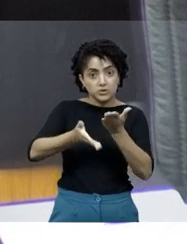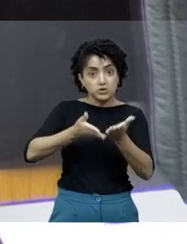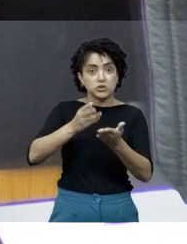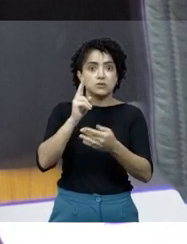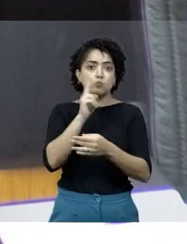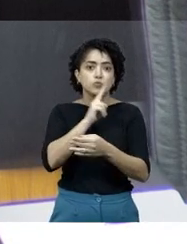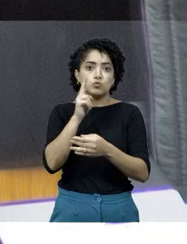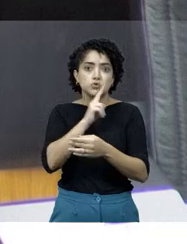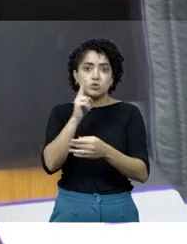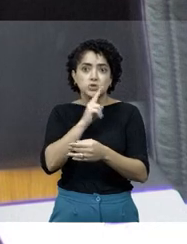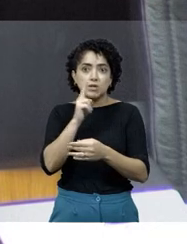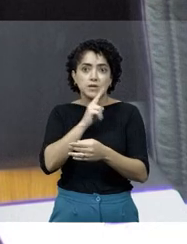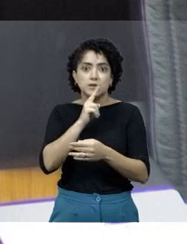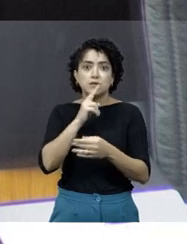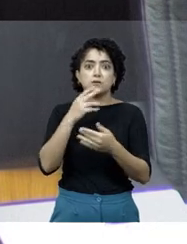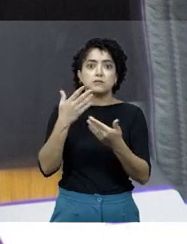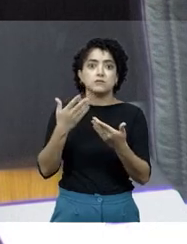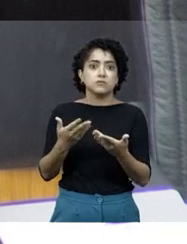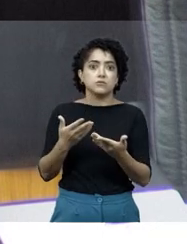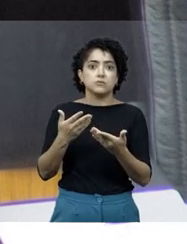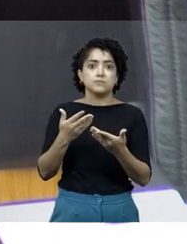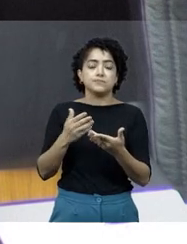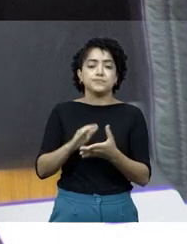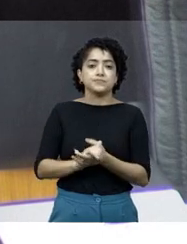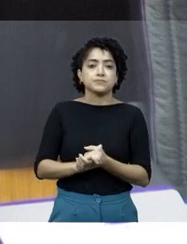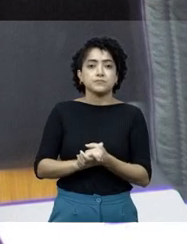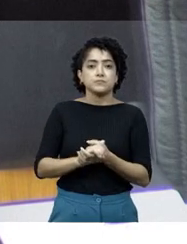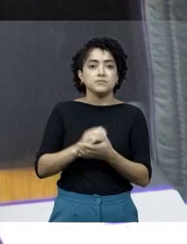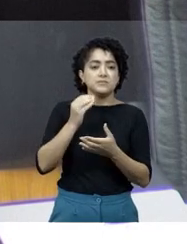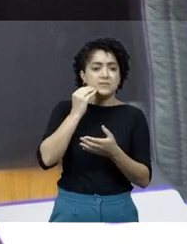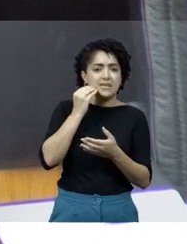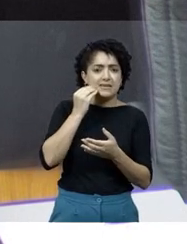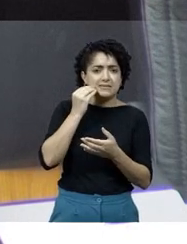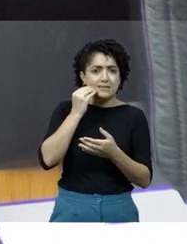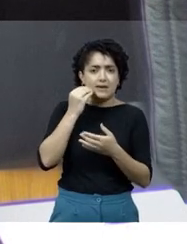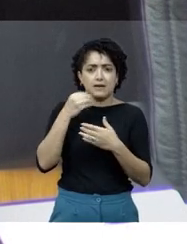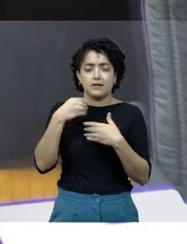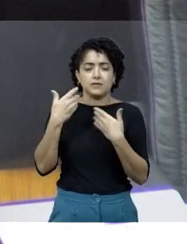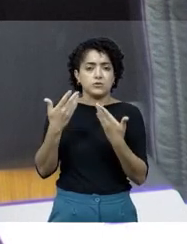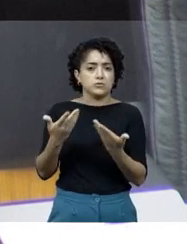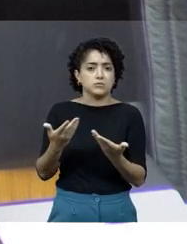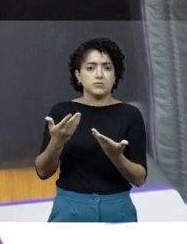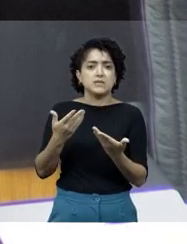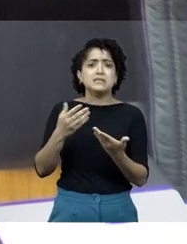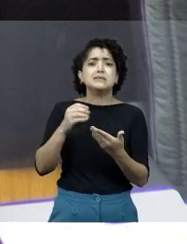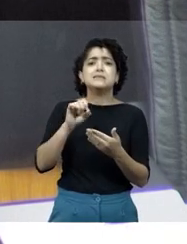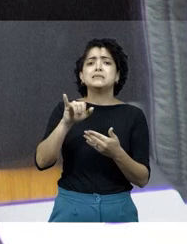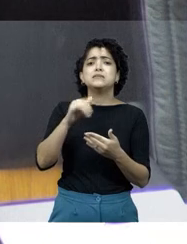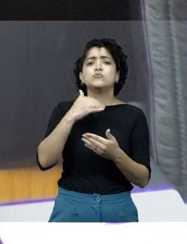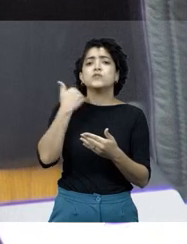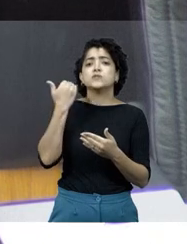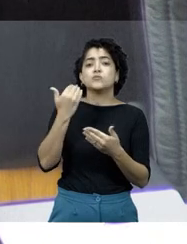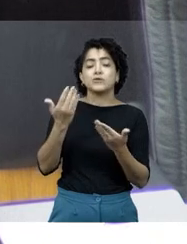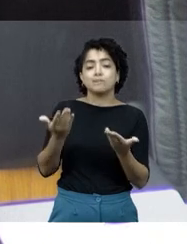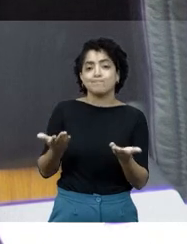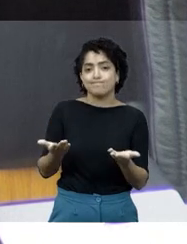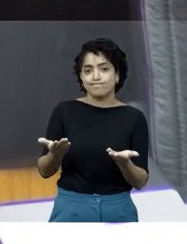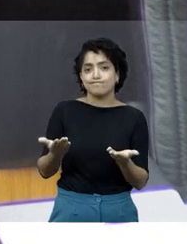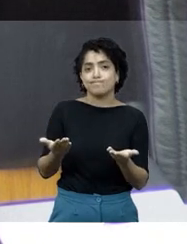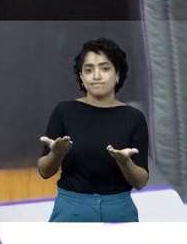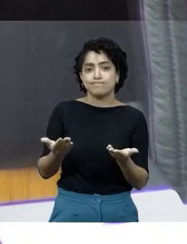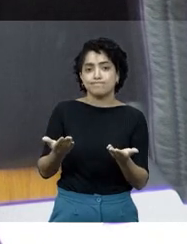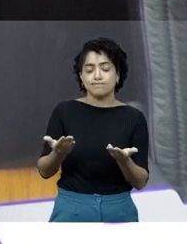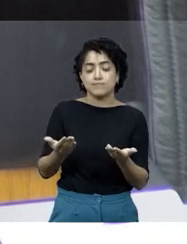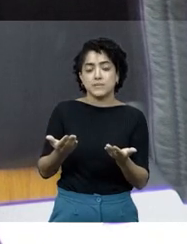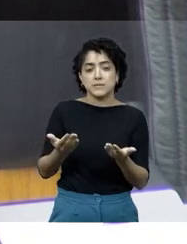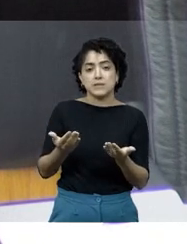emergencialmente, que deram um jeito de trazer ela com outro equipamento, se ela tivesse morrido, se ela tivesse perdido a